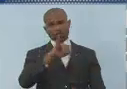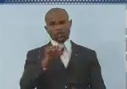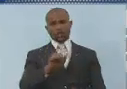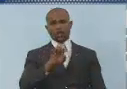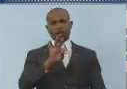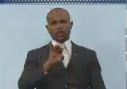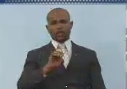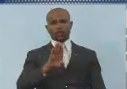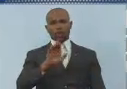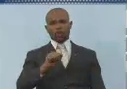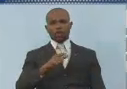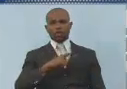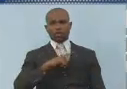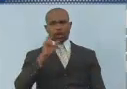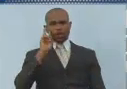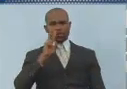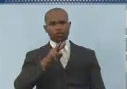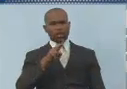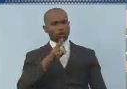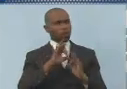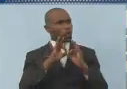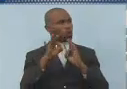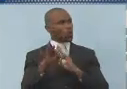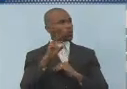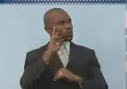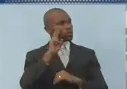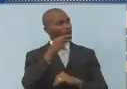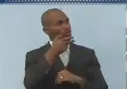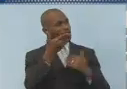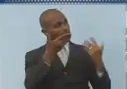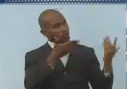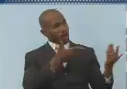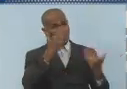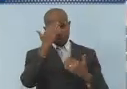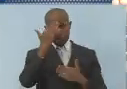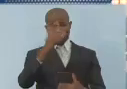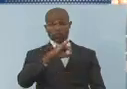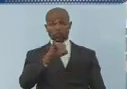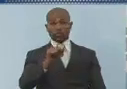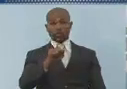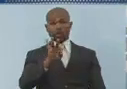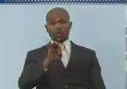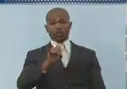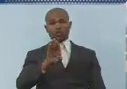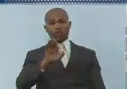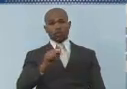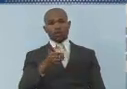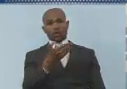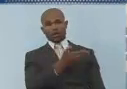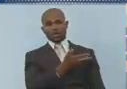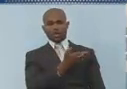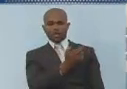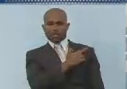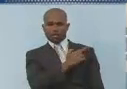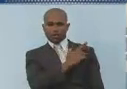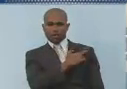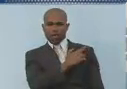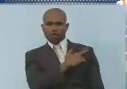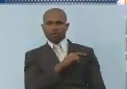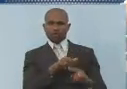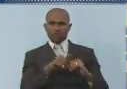esqueça, que ele está lá olhando para mim, está longe, mas está de olho em mim. Obrigado, Jatobá, nosso responsável aí pelo